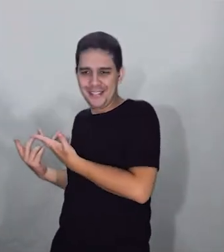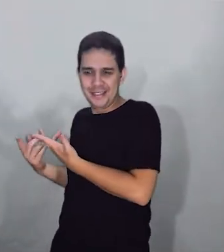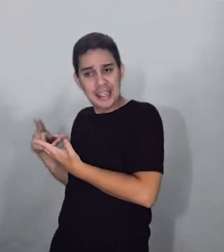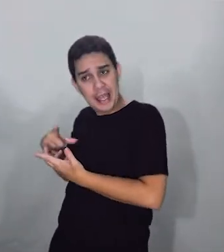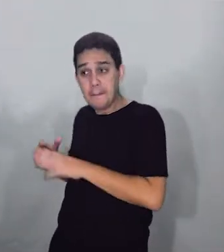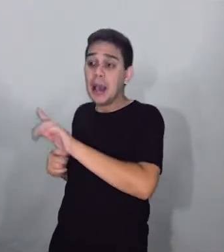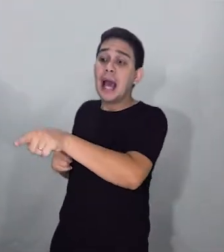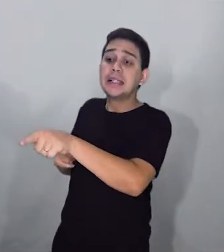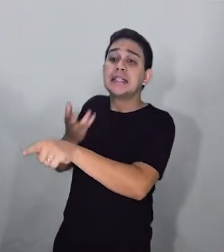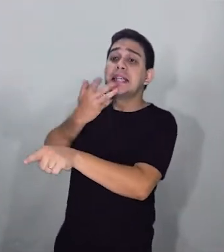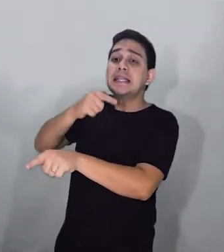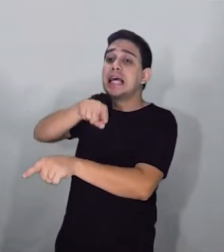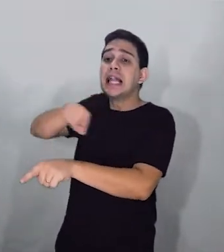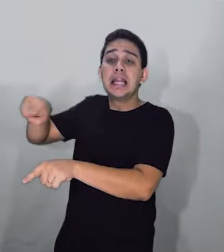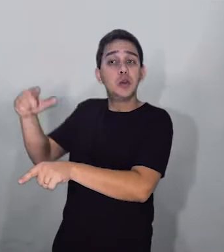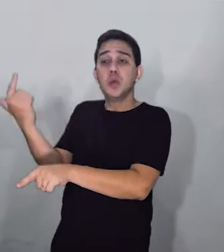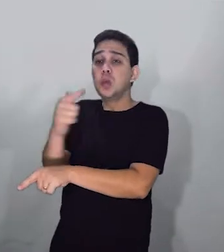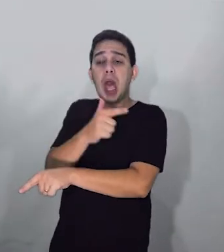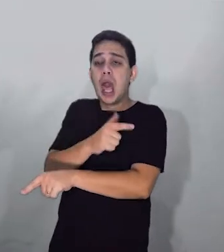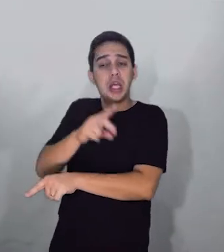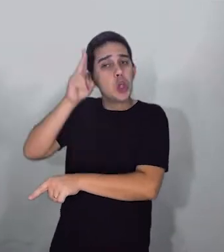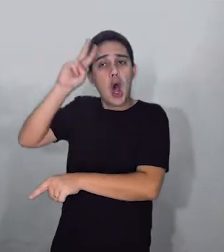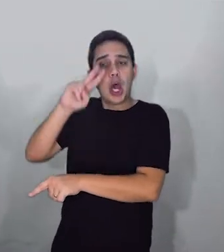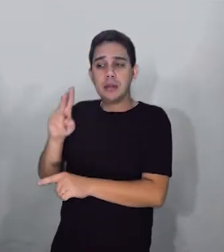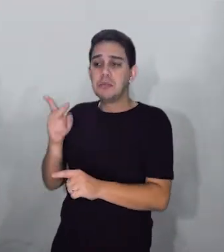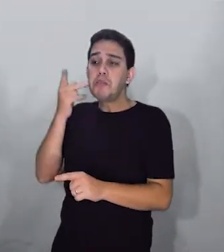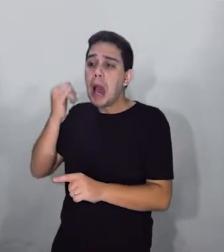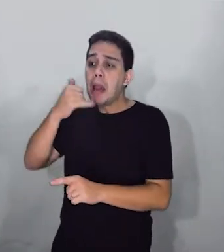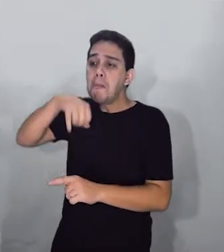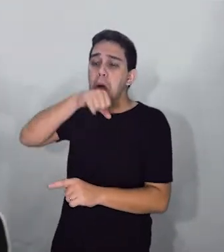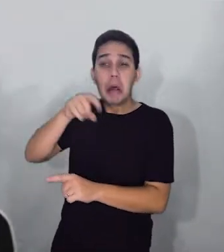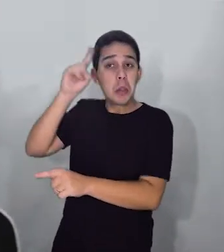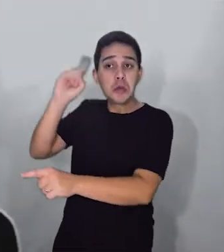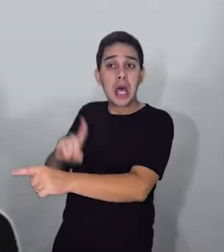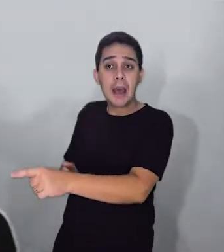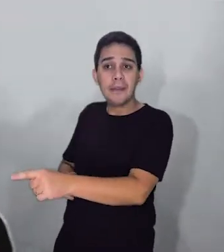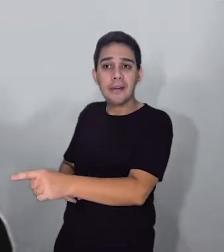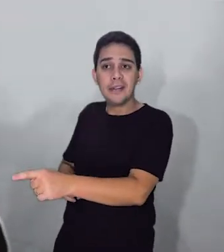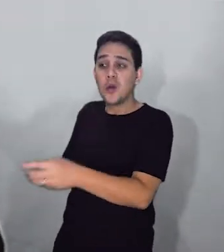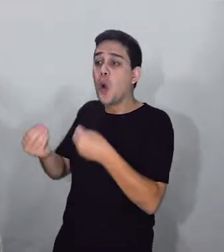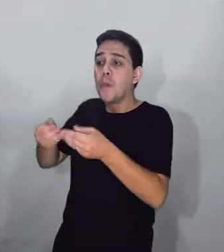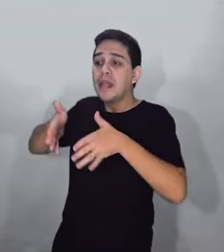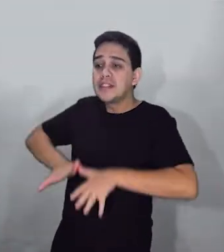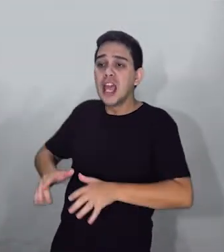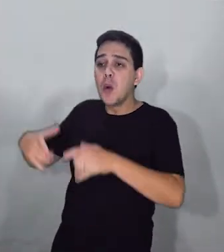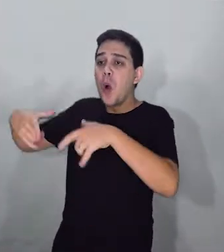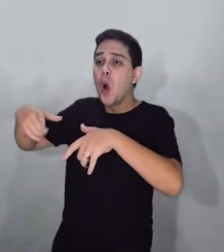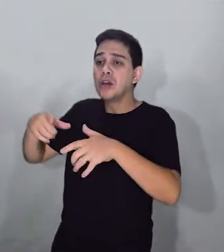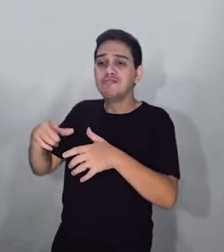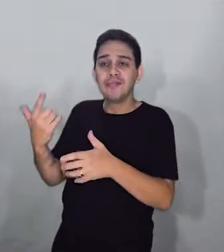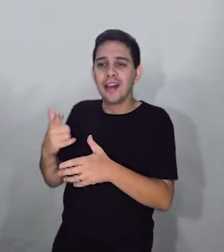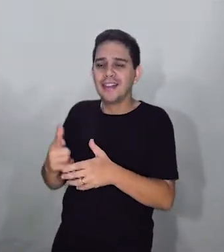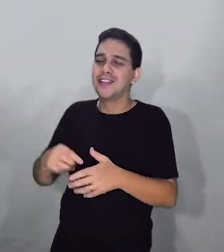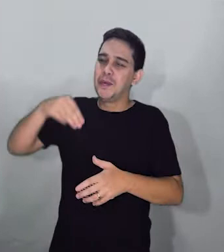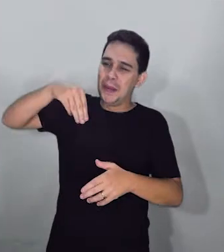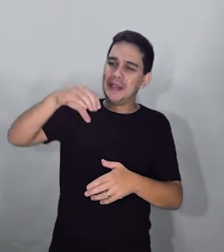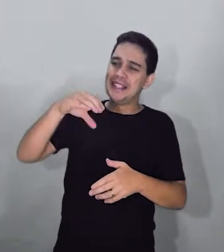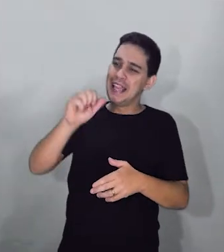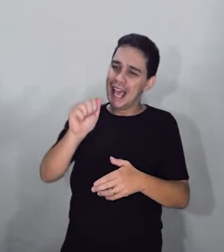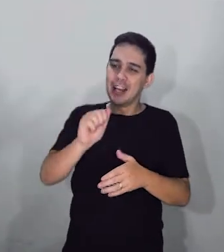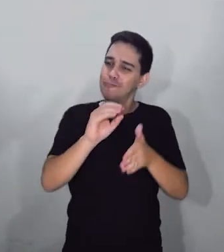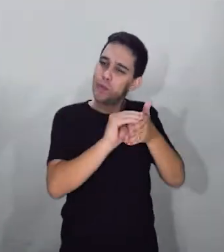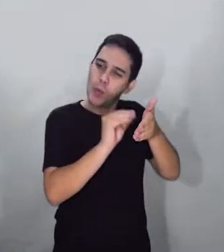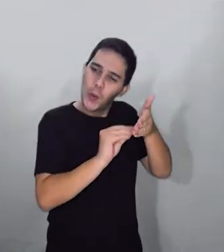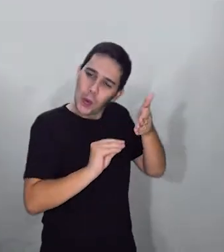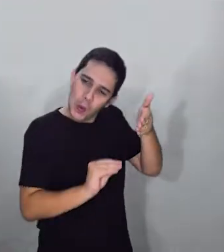pais, essa história acaba se perdendo. Então, esse sistema ele armazena um pouco disso, né, para eles,